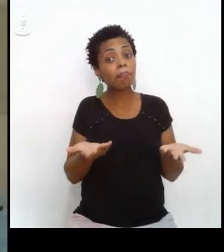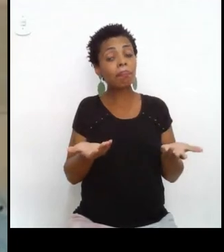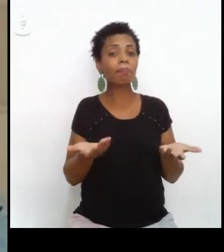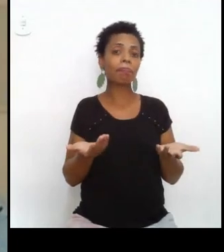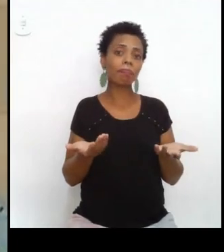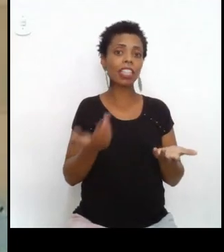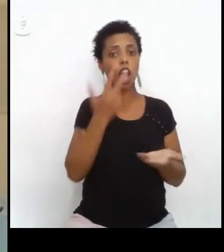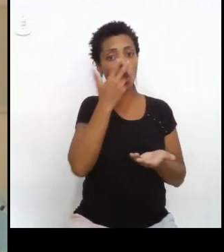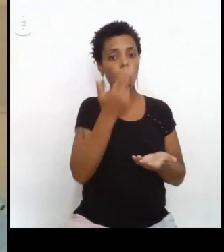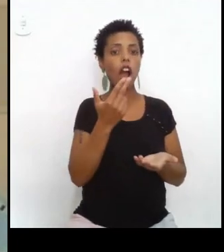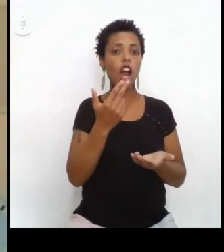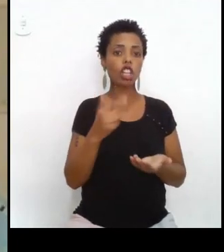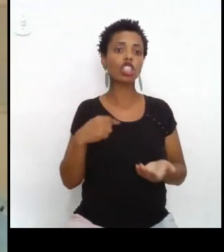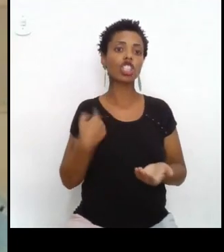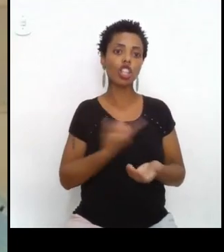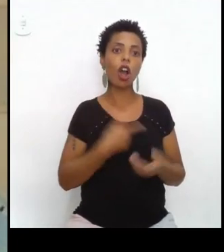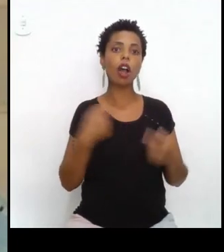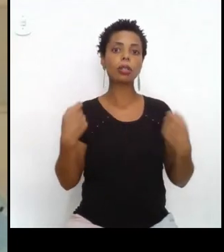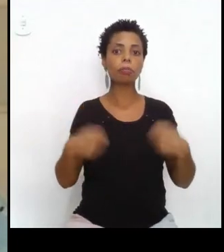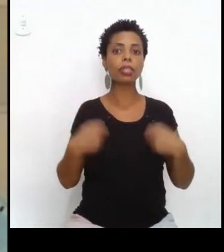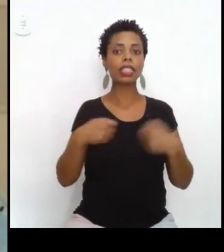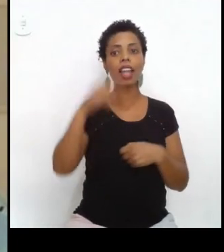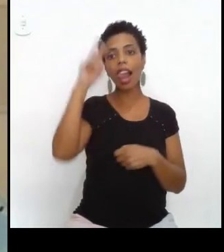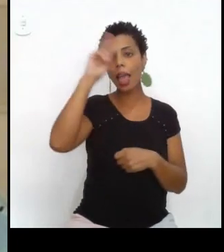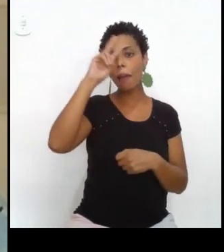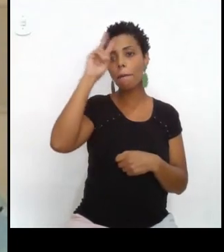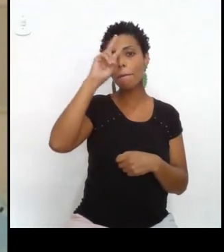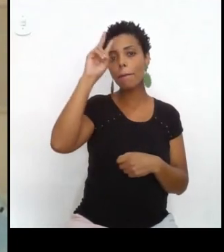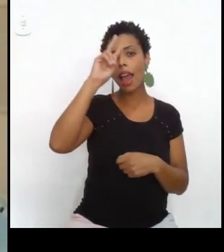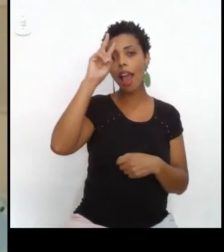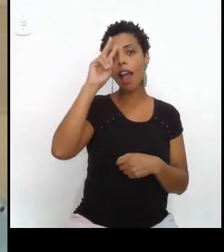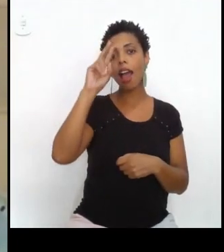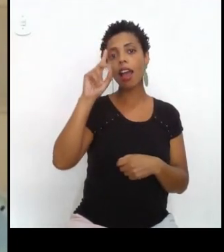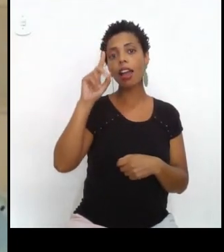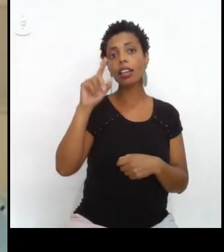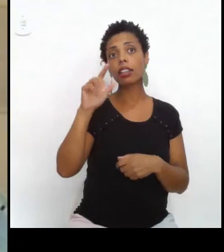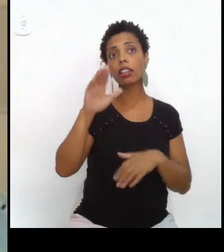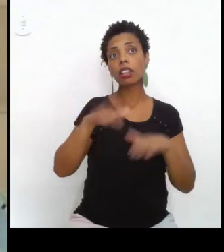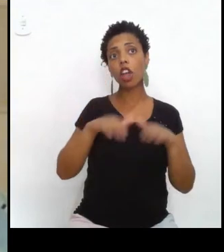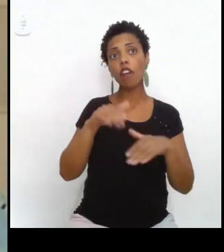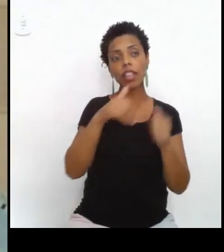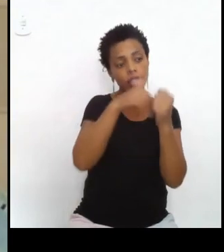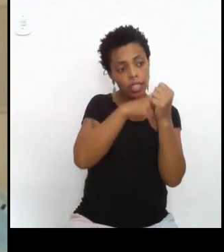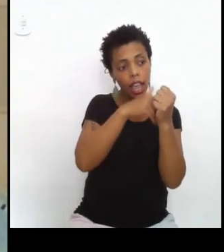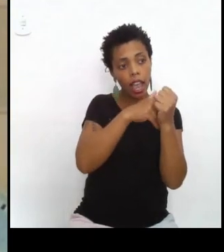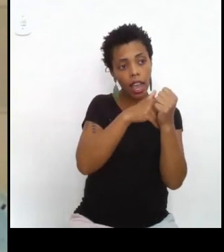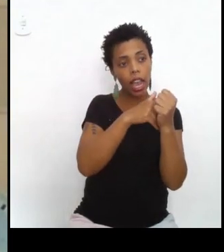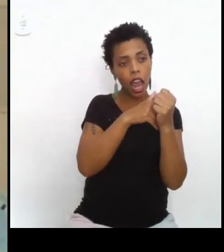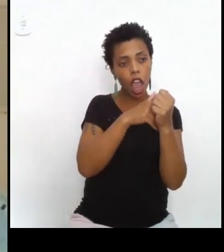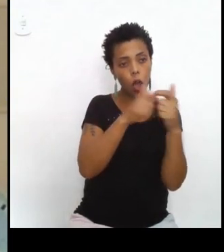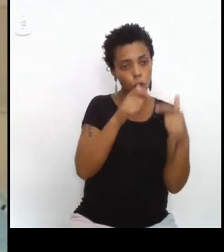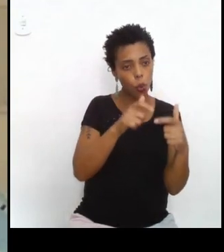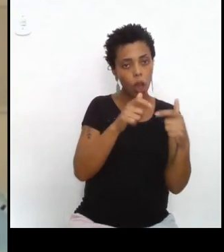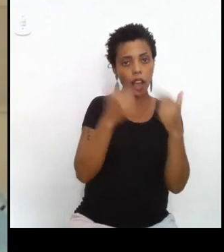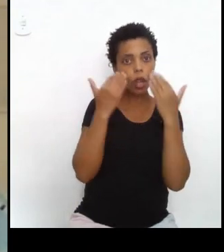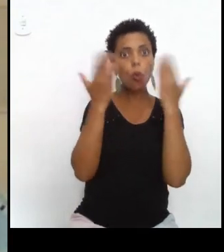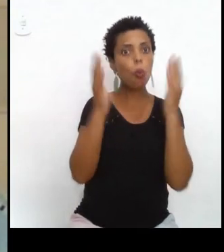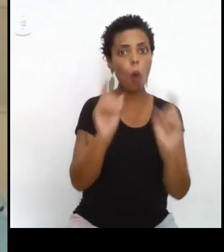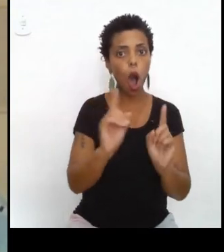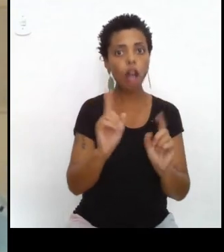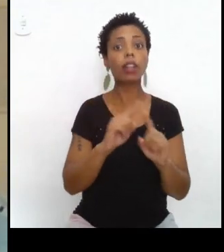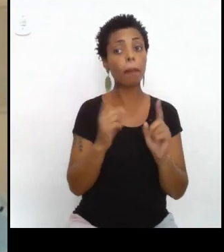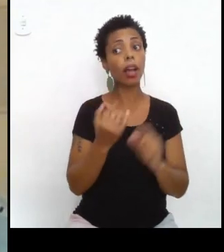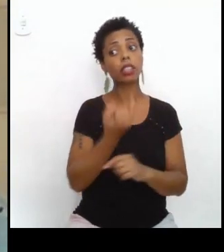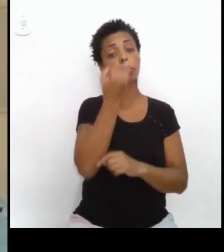pode tem que lembrar da importância que pode ser o segredo para muita gente assim né e